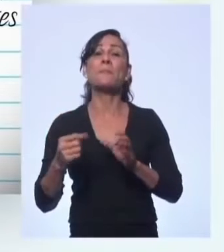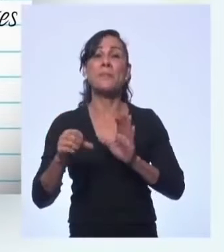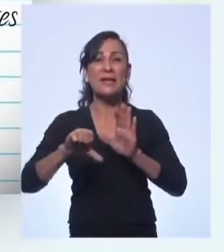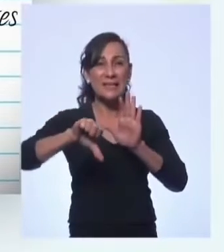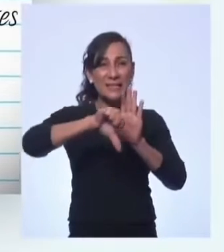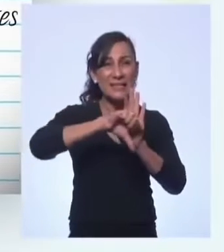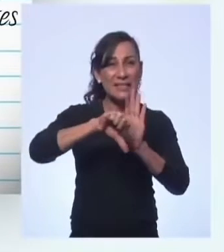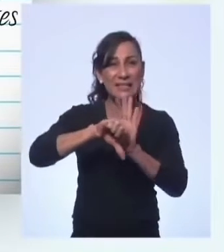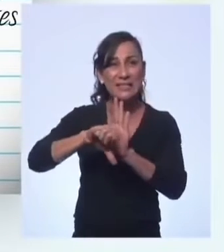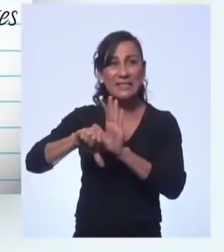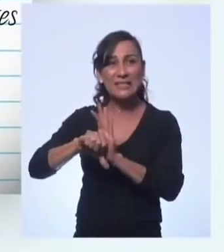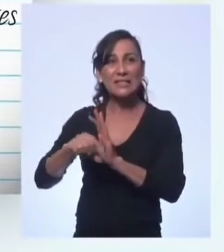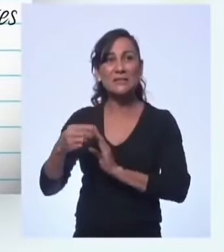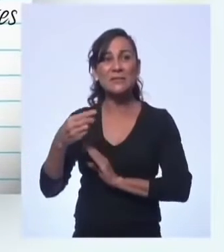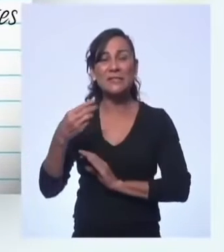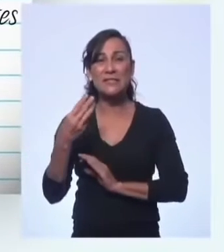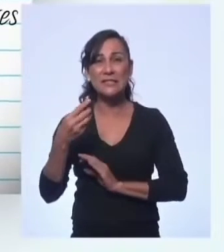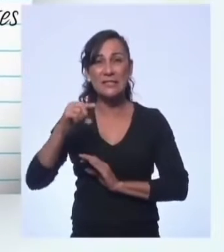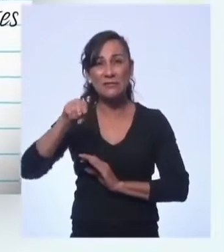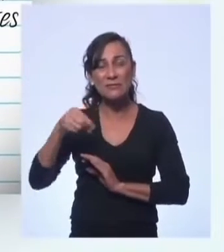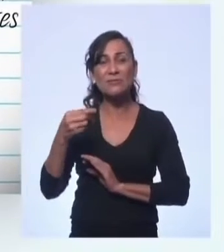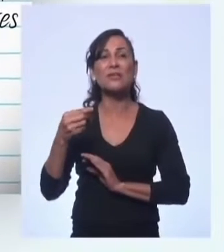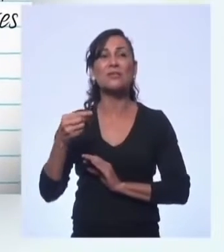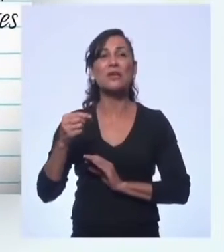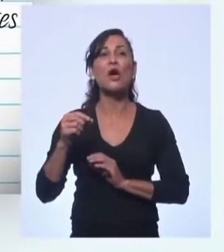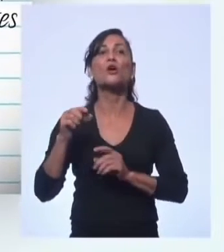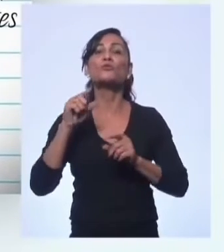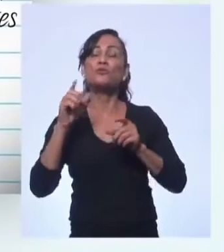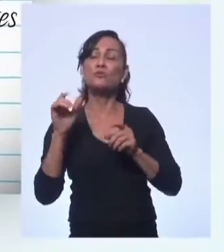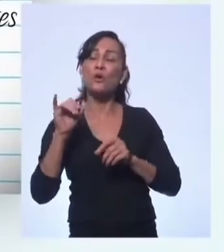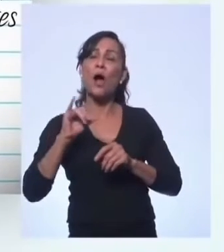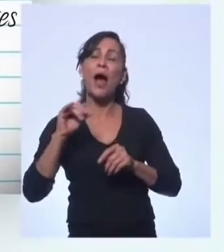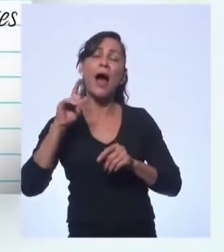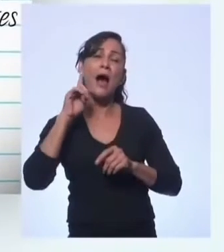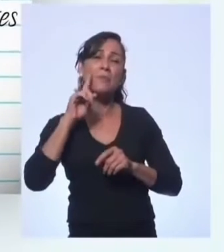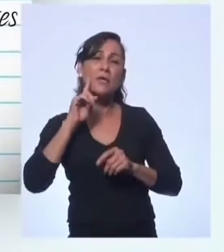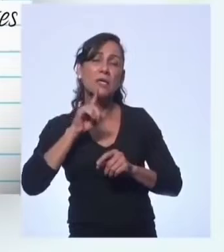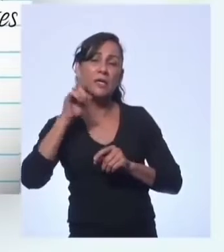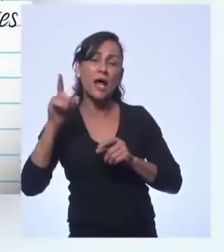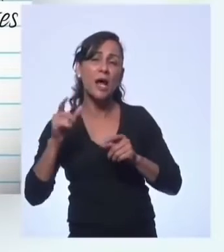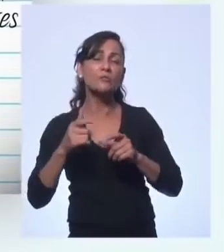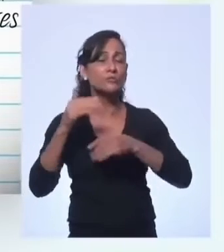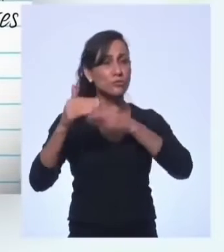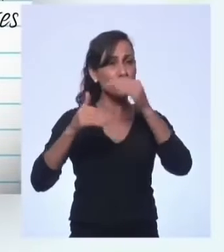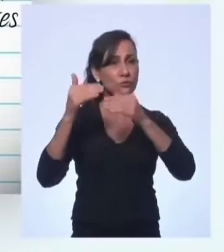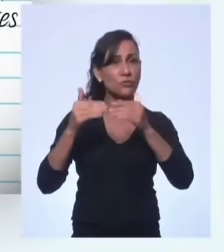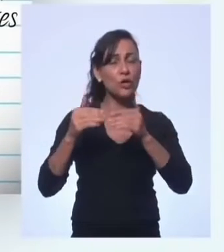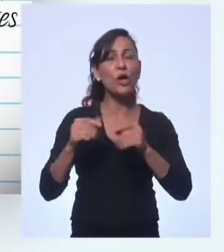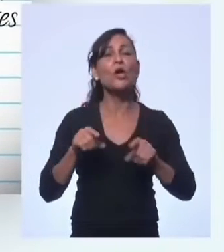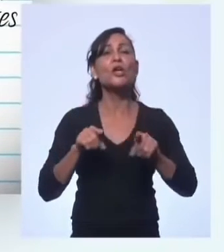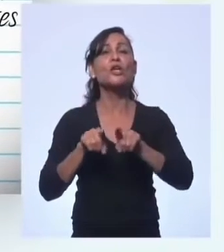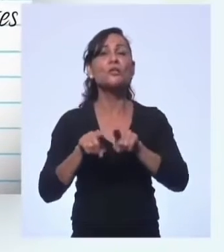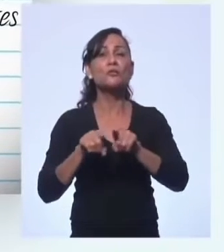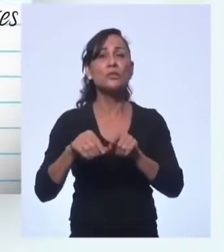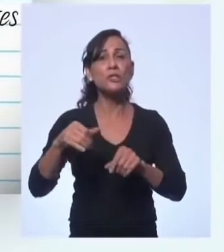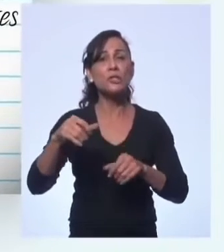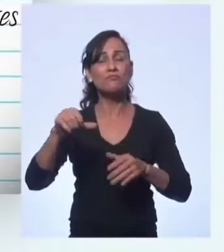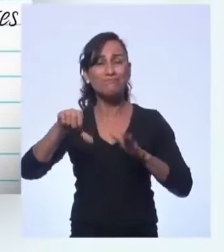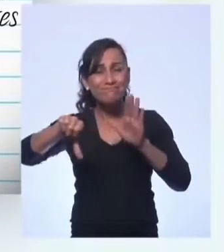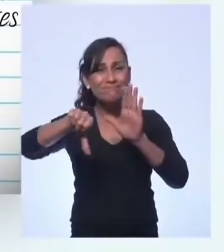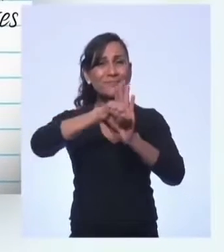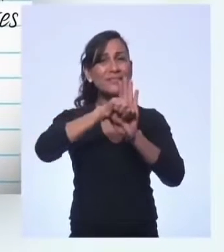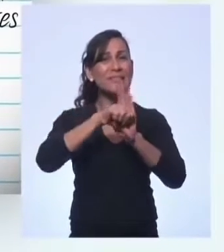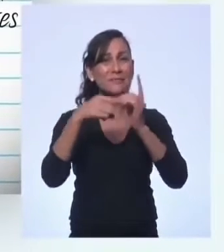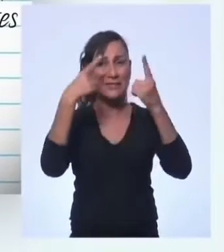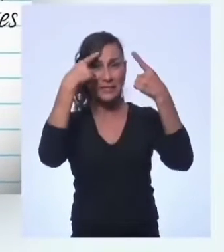100 mil habitantes. Segundo a publicação do Banco Interamericano de Desenvolvimento, intitulada Os Custos do Crime e da Violência,